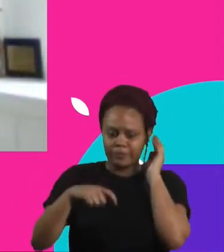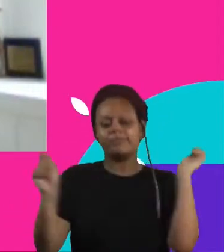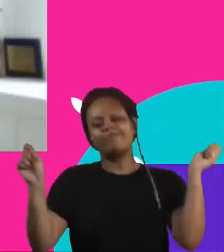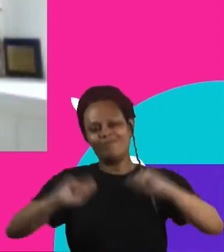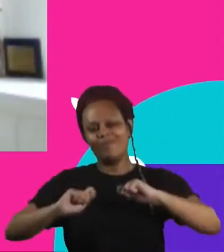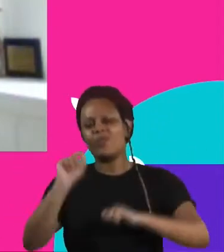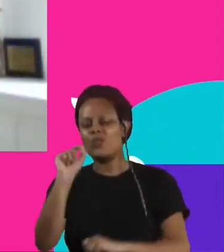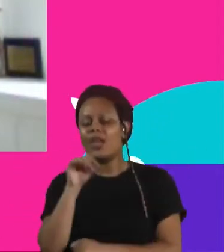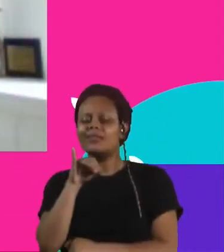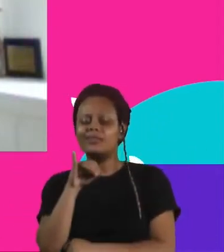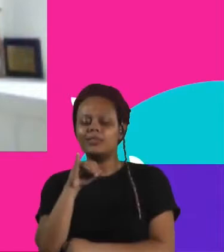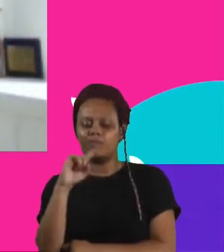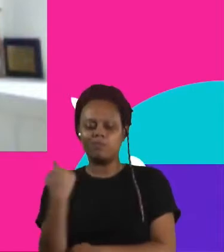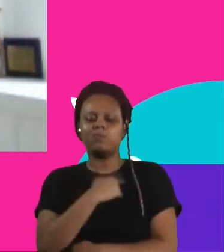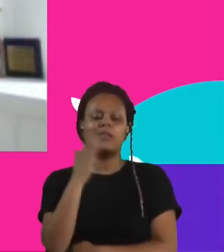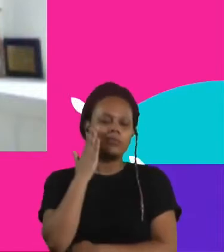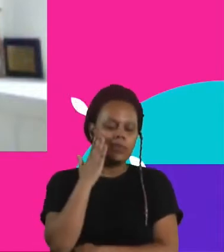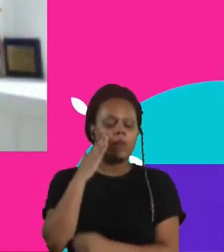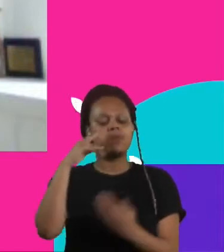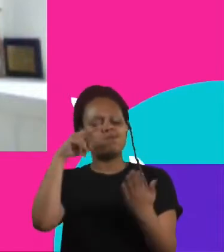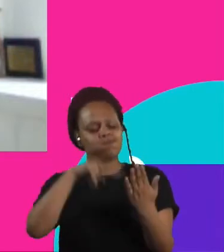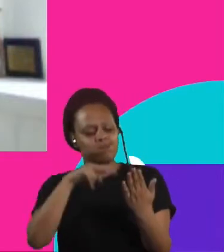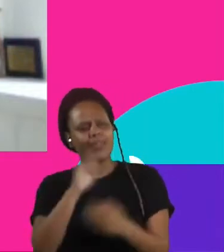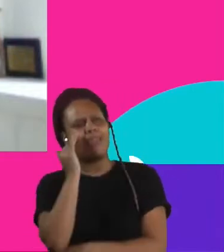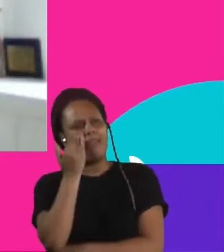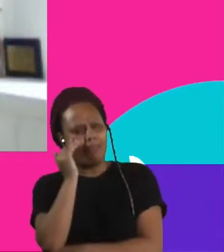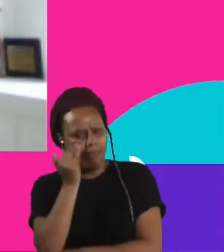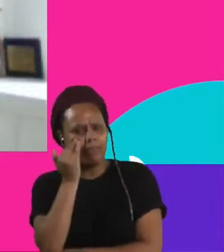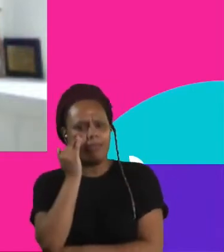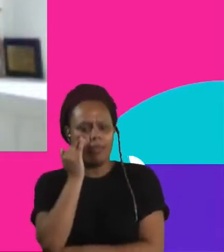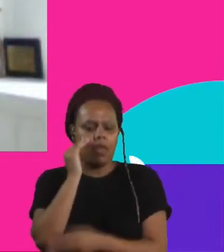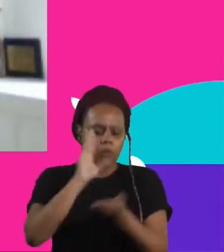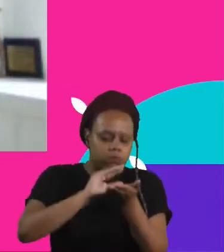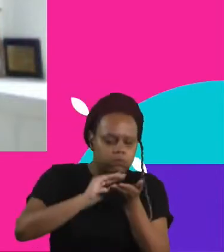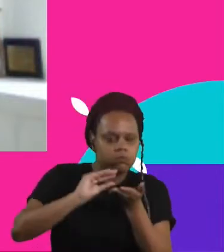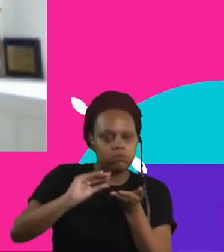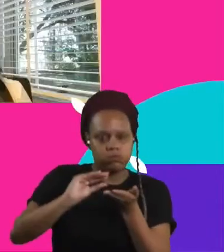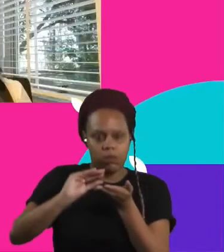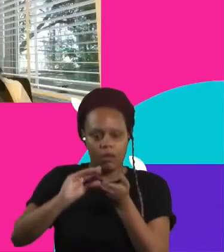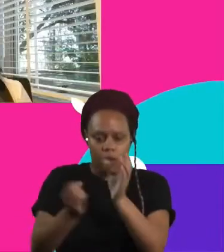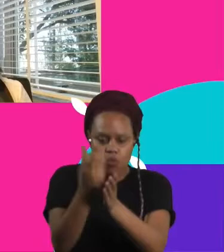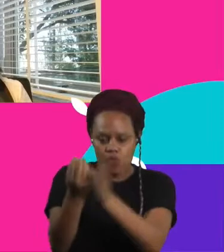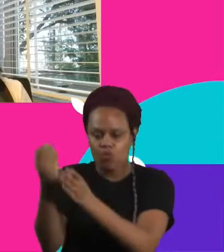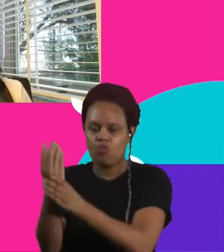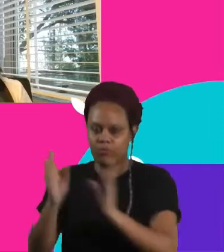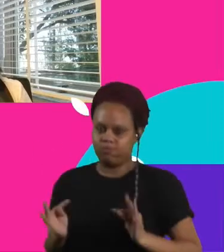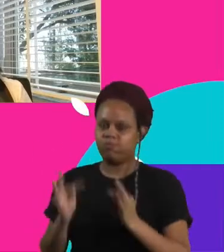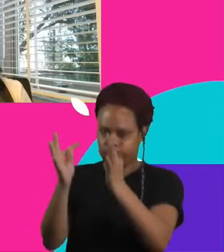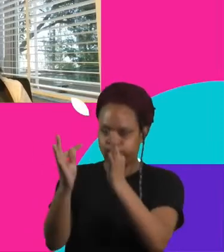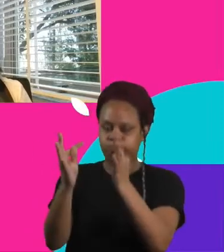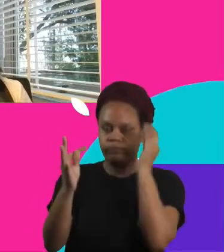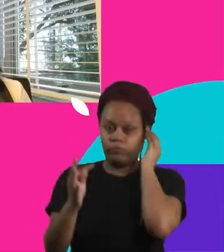ler, coletar, ler e interpretar dados que são gerados pela tecnologia. Então,